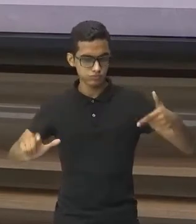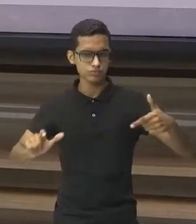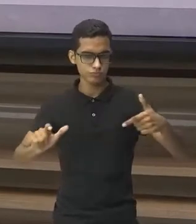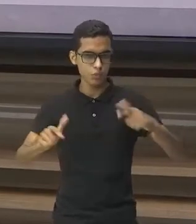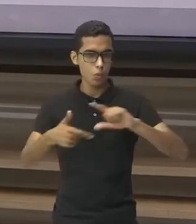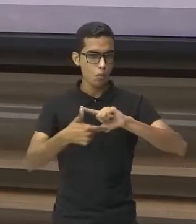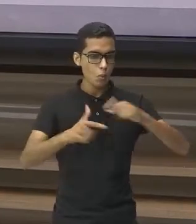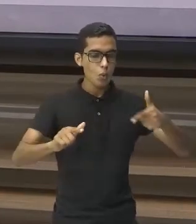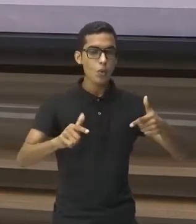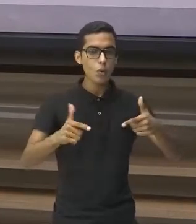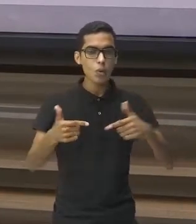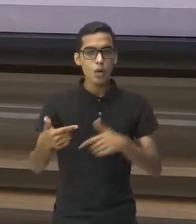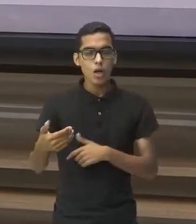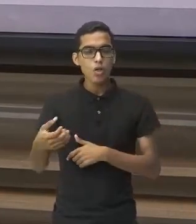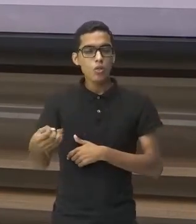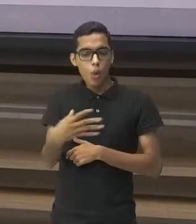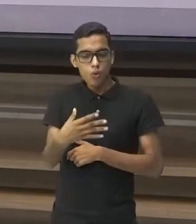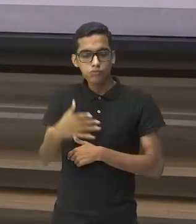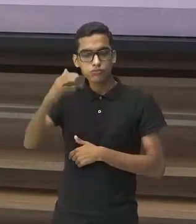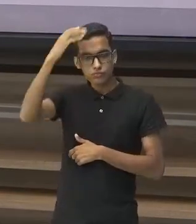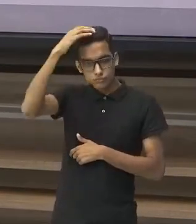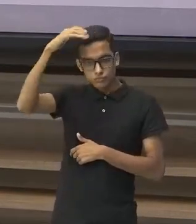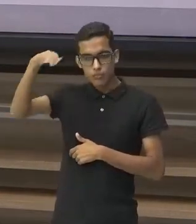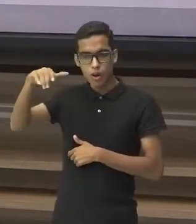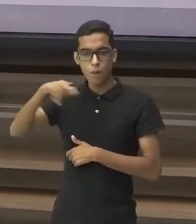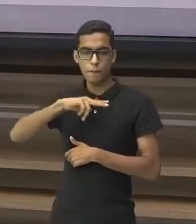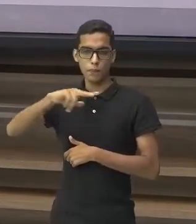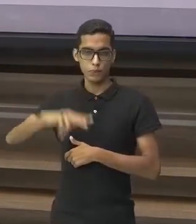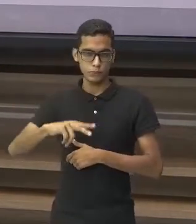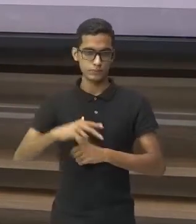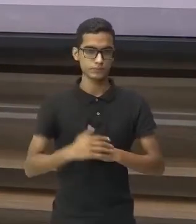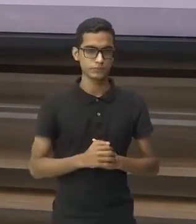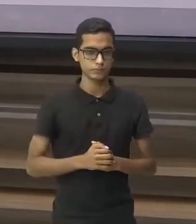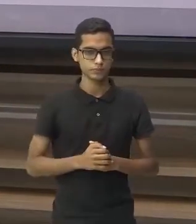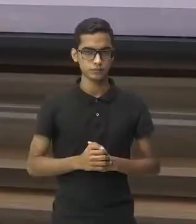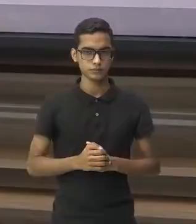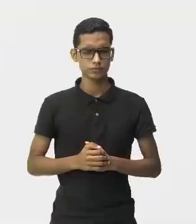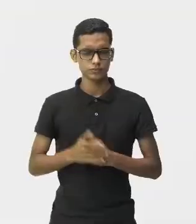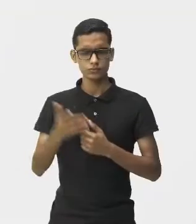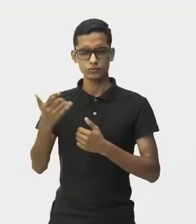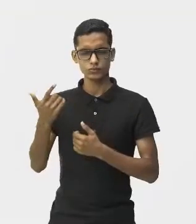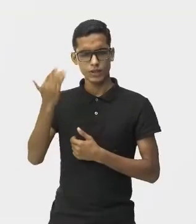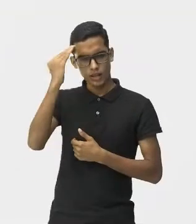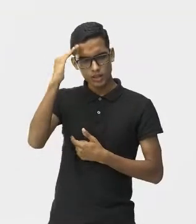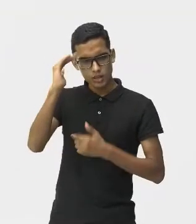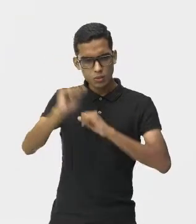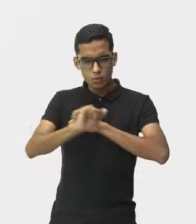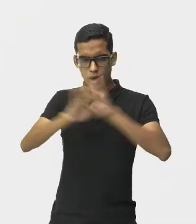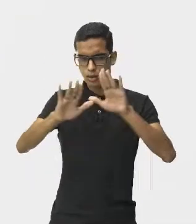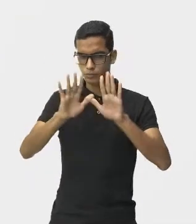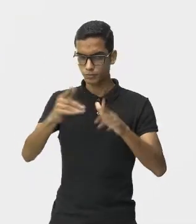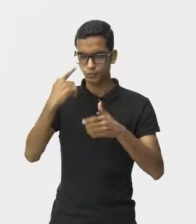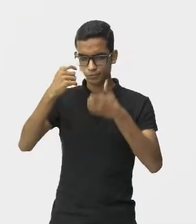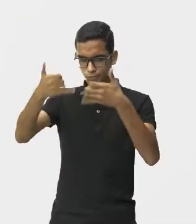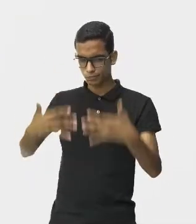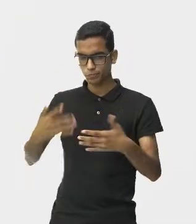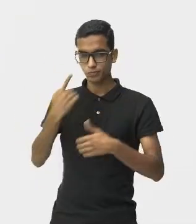do Império Português. Vamos ao texto para a gente compreender de uma forma mais didática, gente. Texto para a gente.